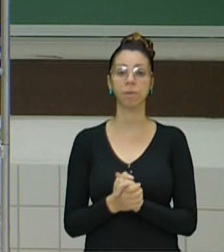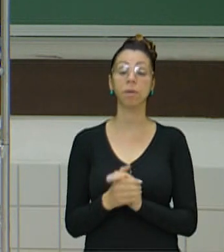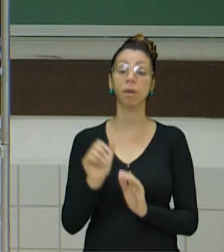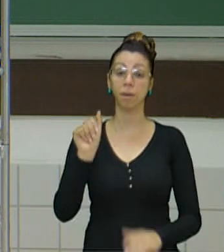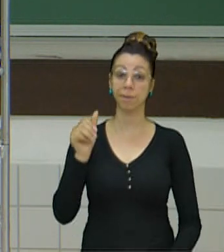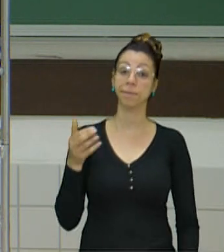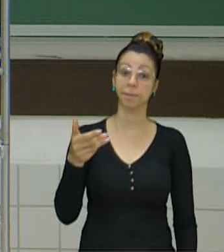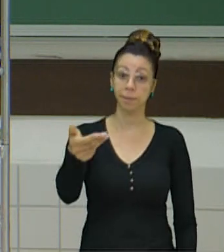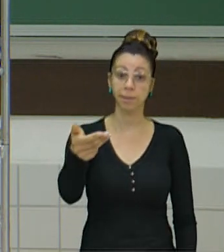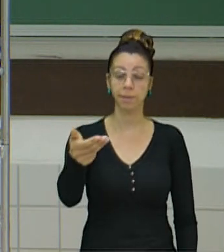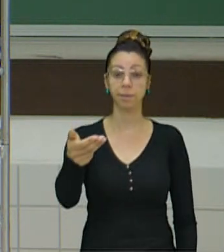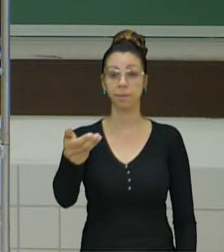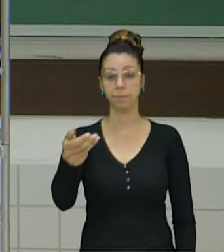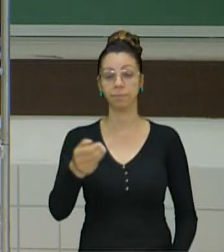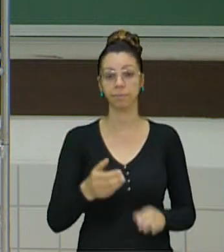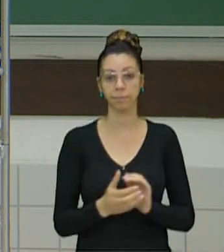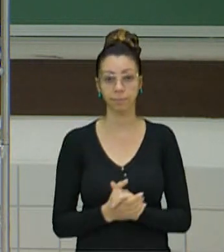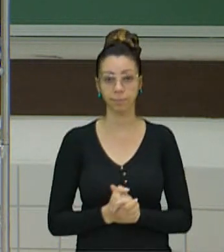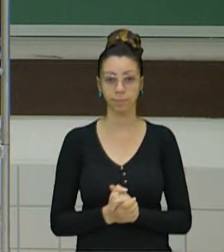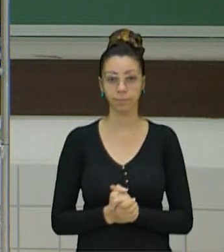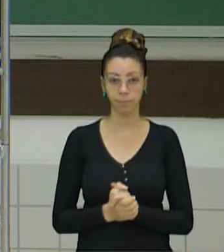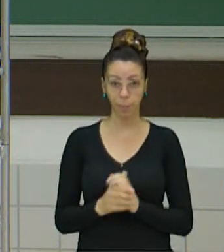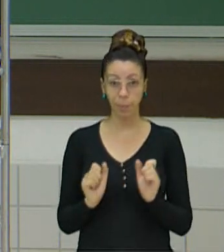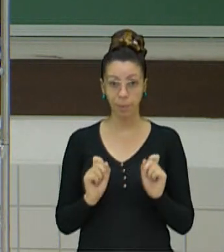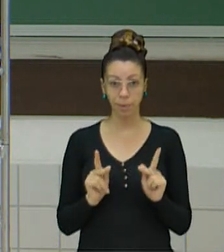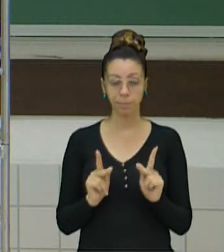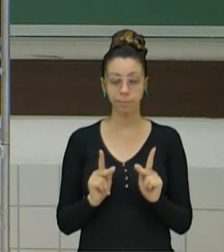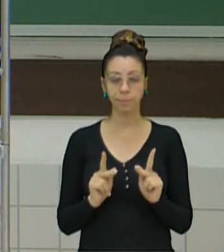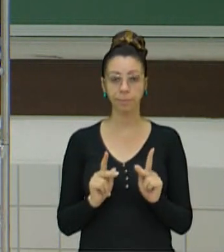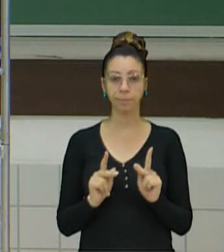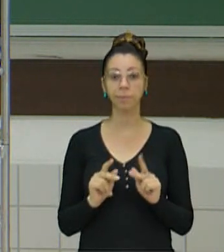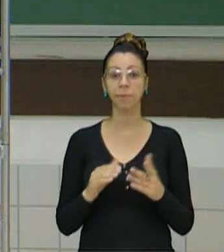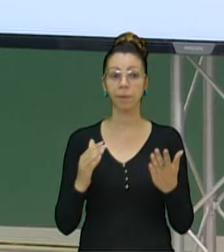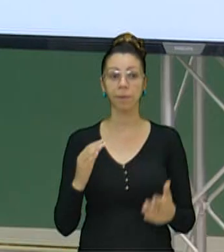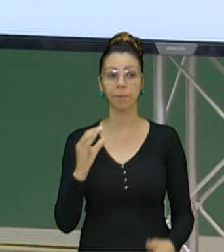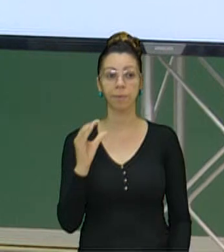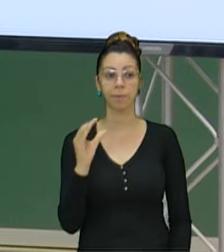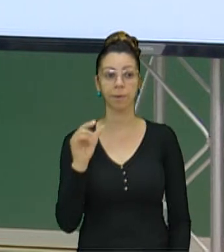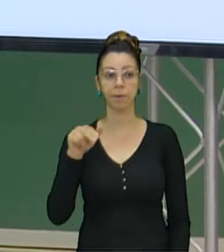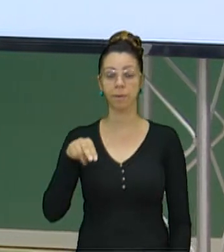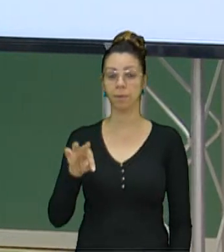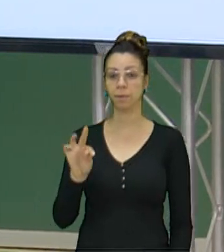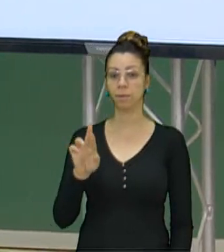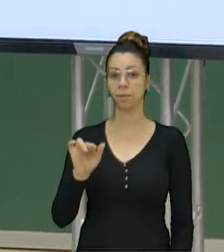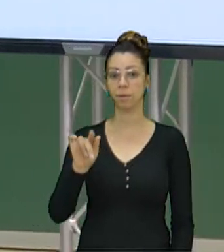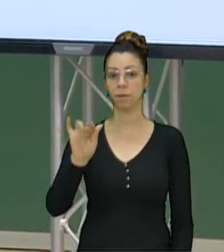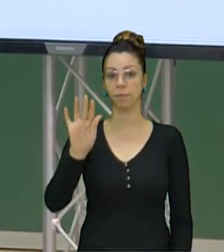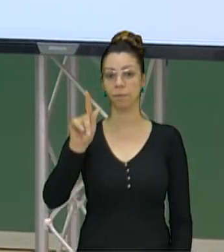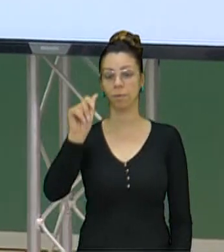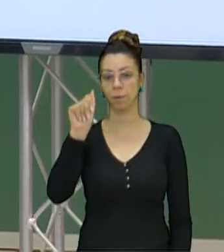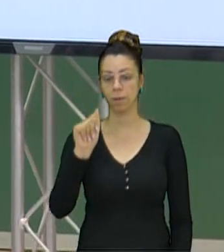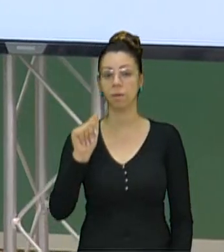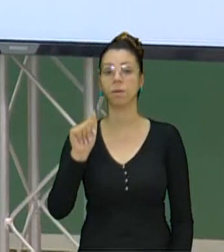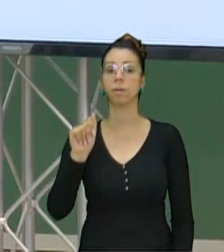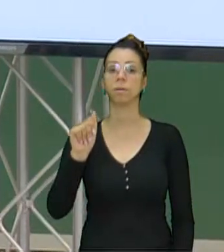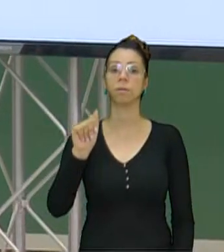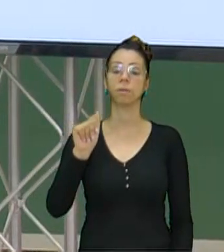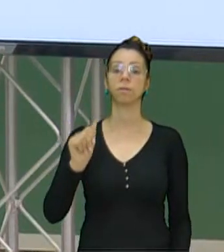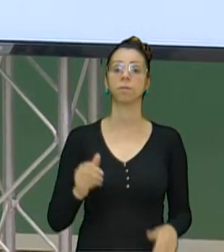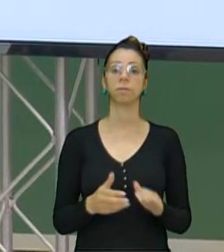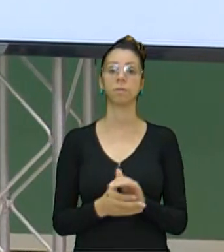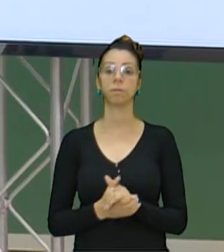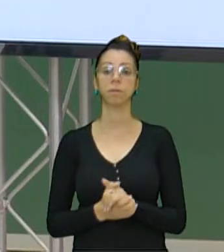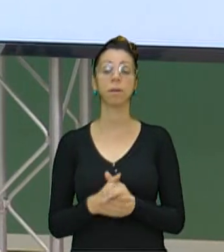acelerações, né? Dado por uma aceleração, certo? Então a centrífuga, ela acaba acontecendo isso. A força centrífuga, supostamente,